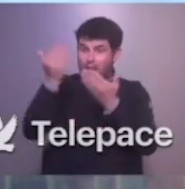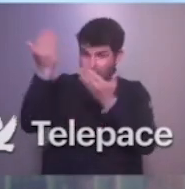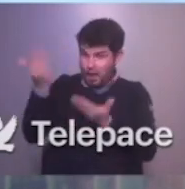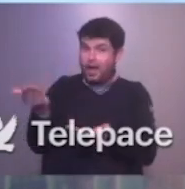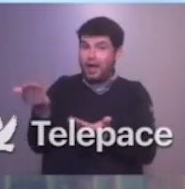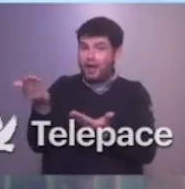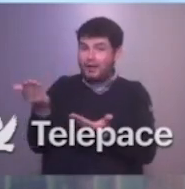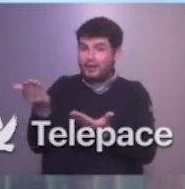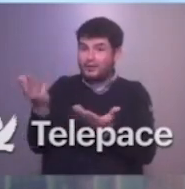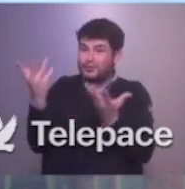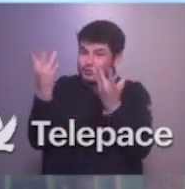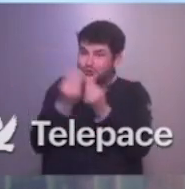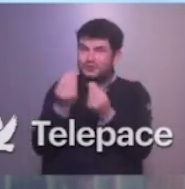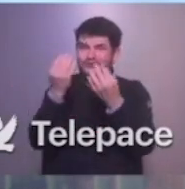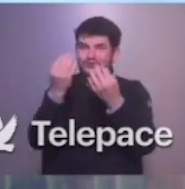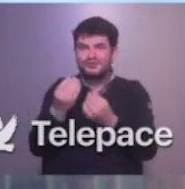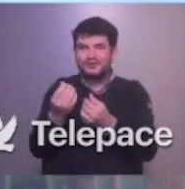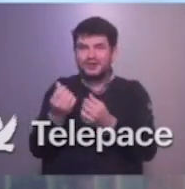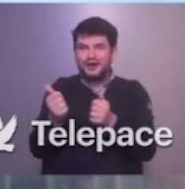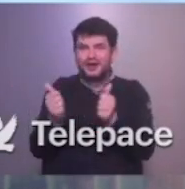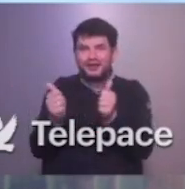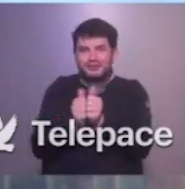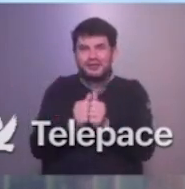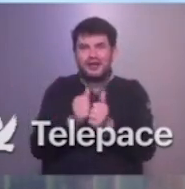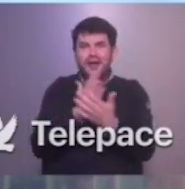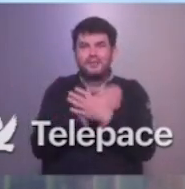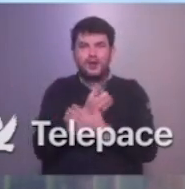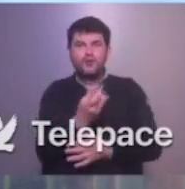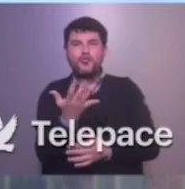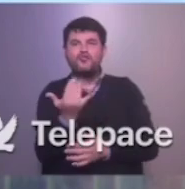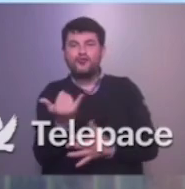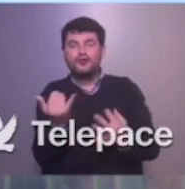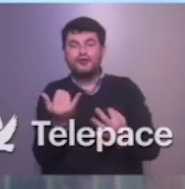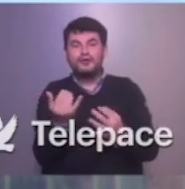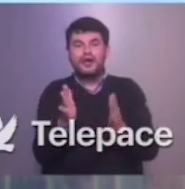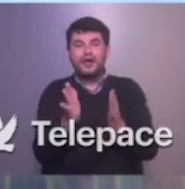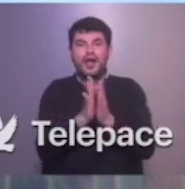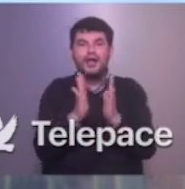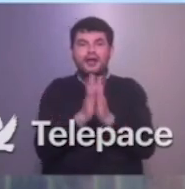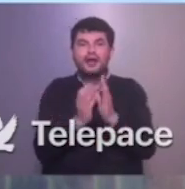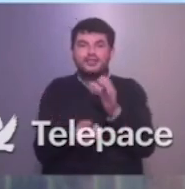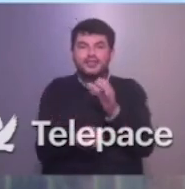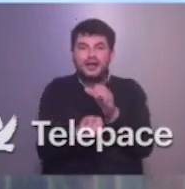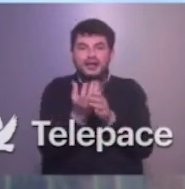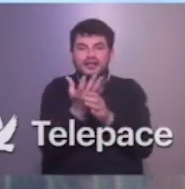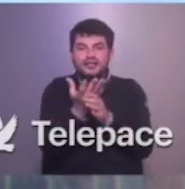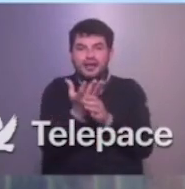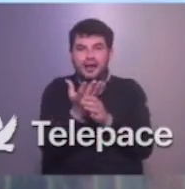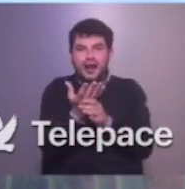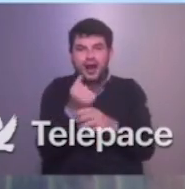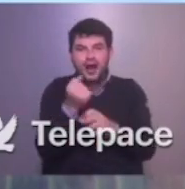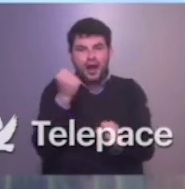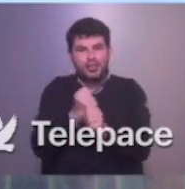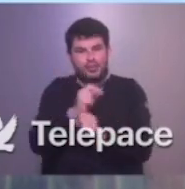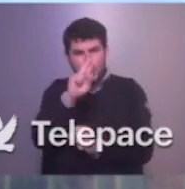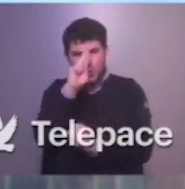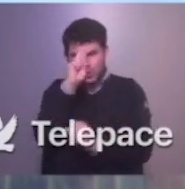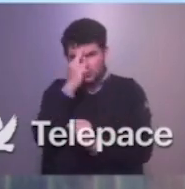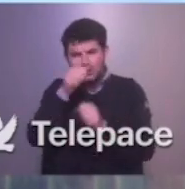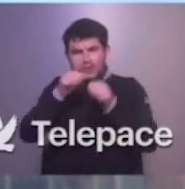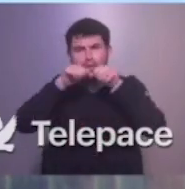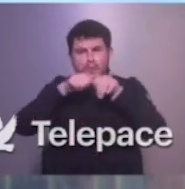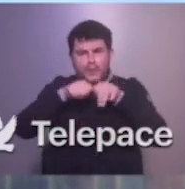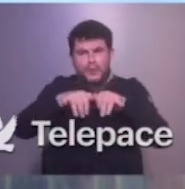lá estava com eles a acompanhar os apóstolos, a Igreja nascente, na tarefa de levar a boa nova do